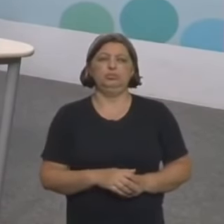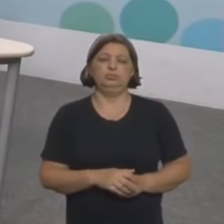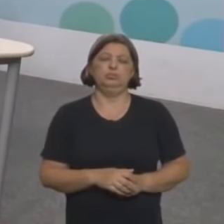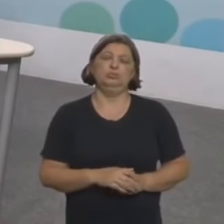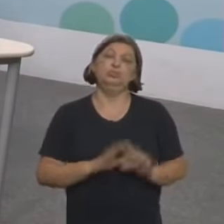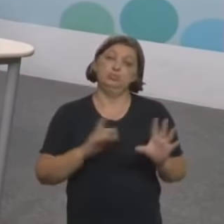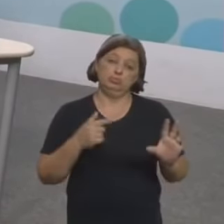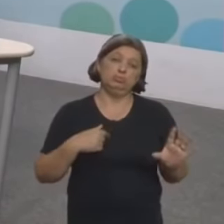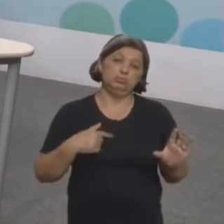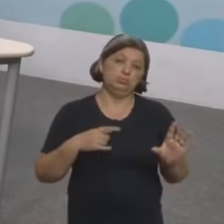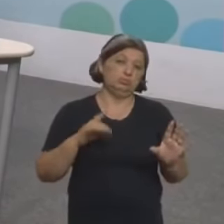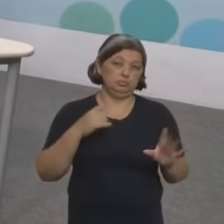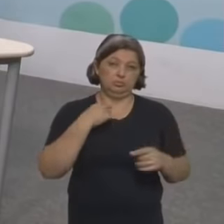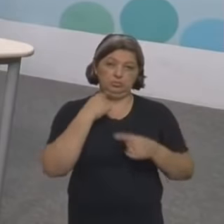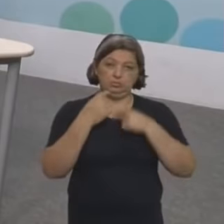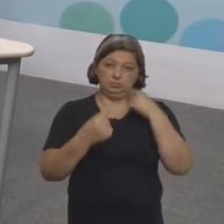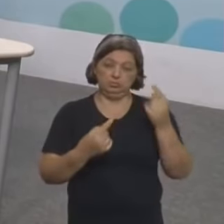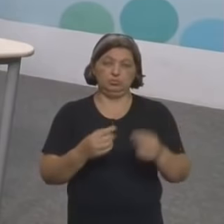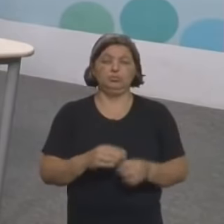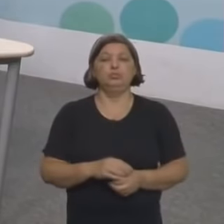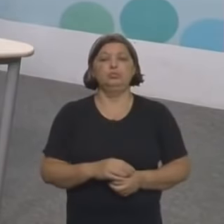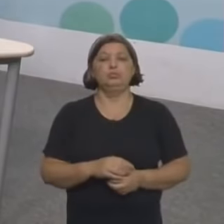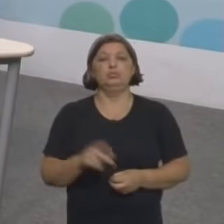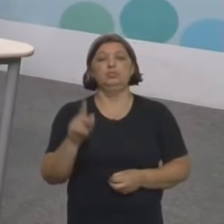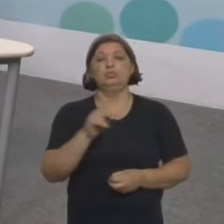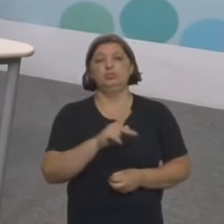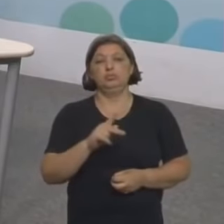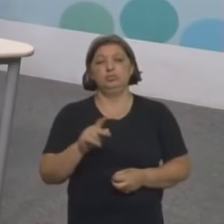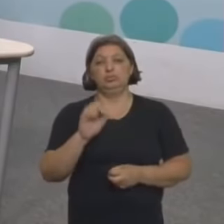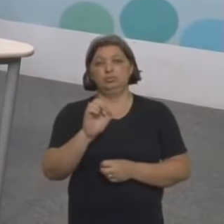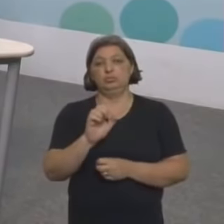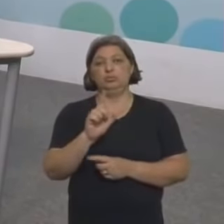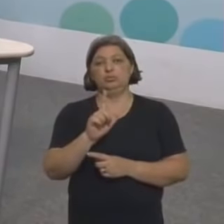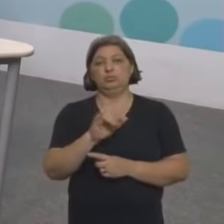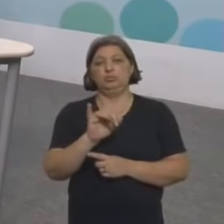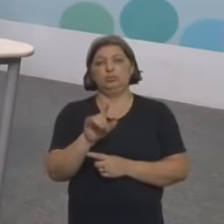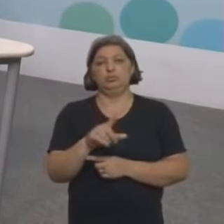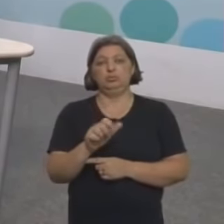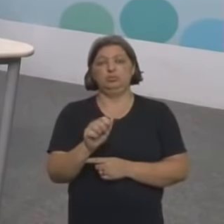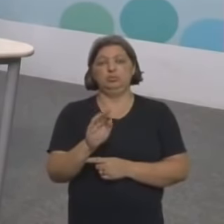fica aqui a dúvida dele. E a professora Elizabeth também,